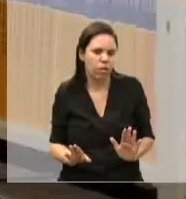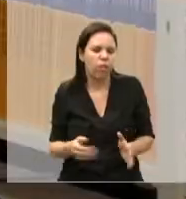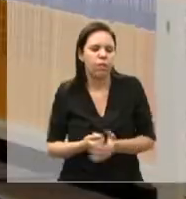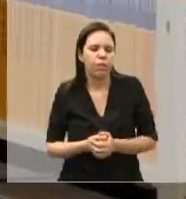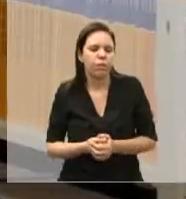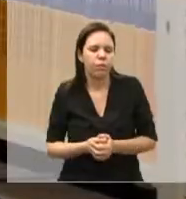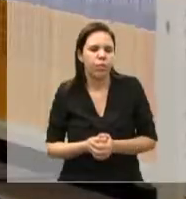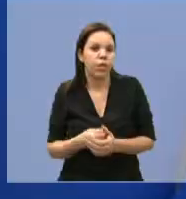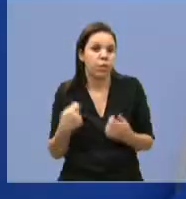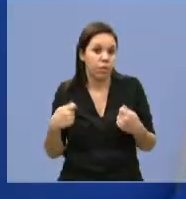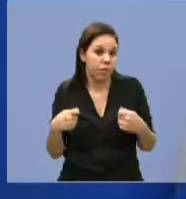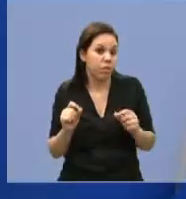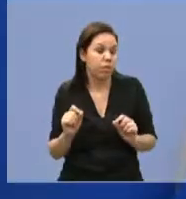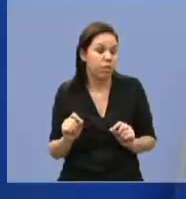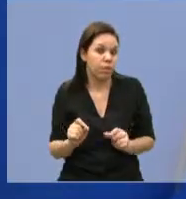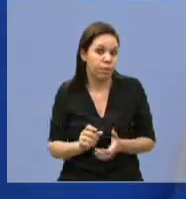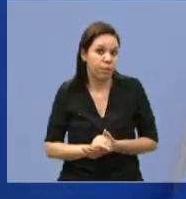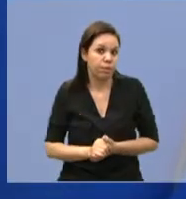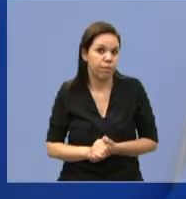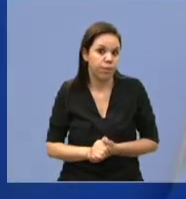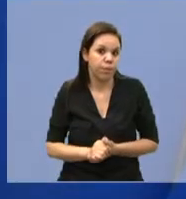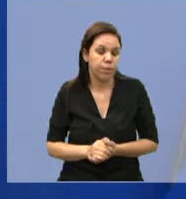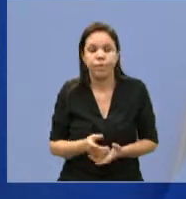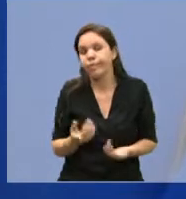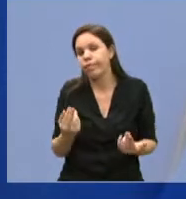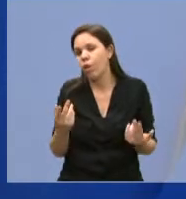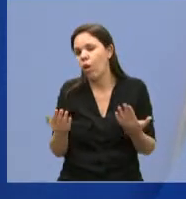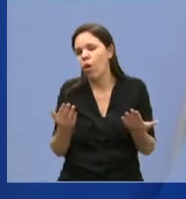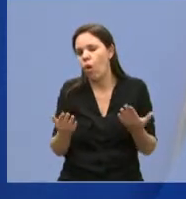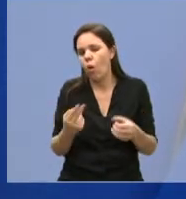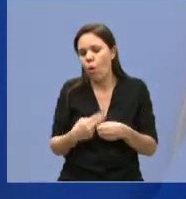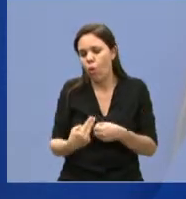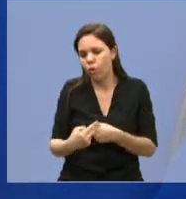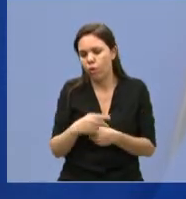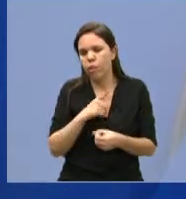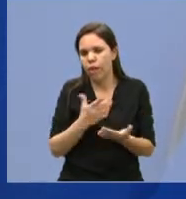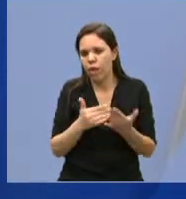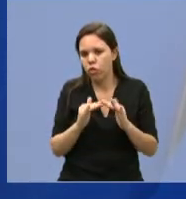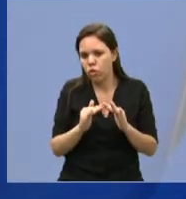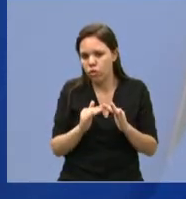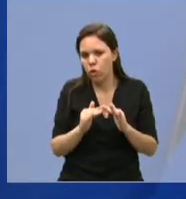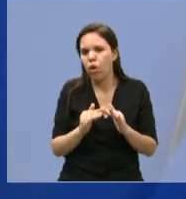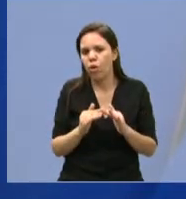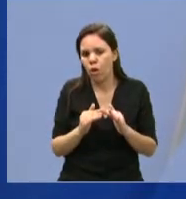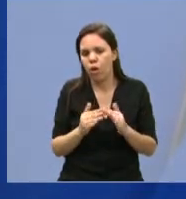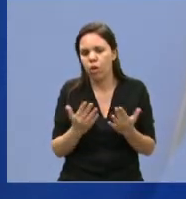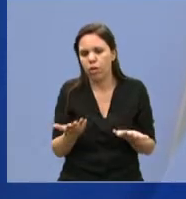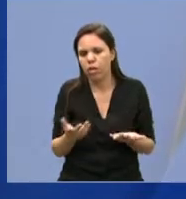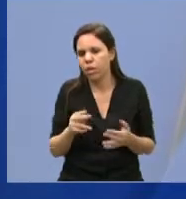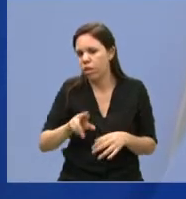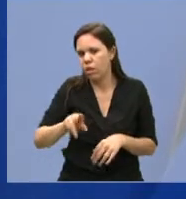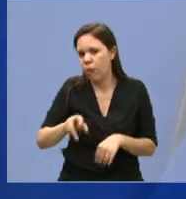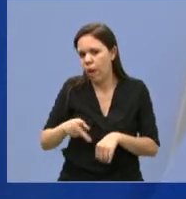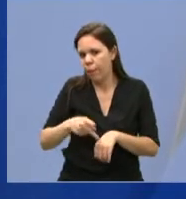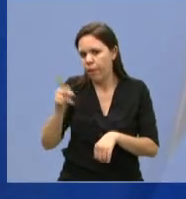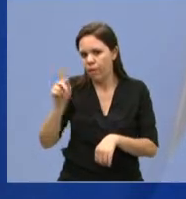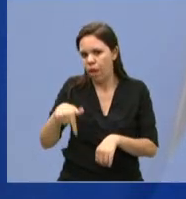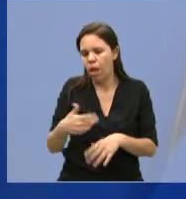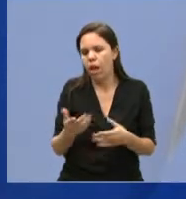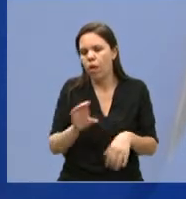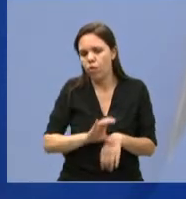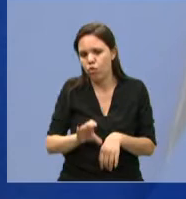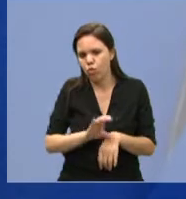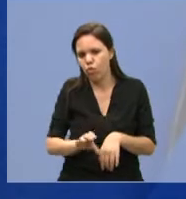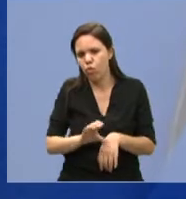que precisa. Então, a Unicamp também tem uma escola de extensão, que não é a pós-graduação, mas são cursos de